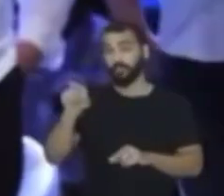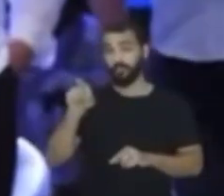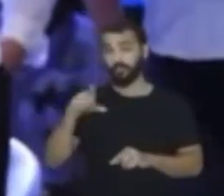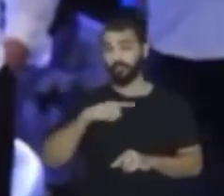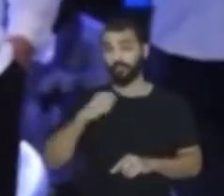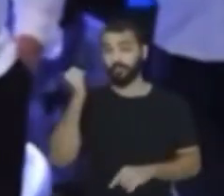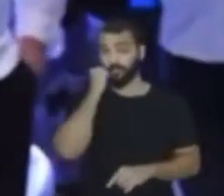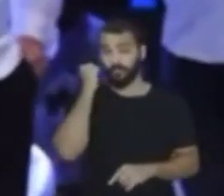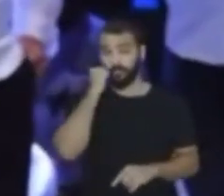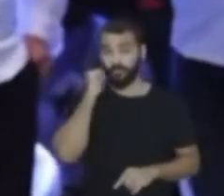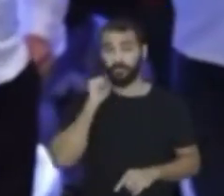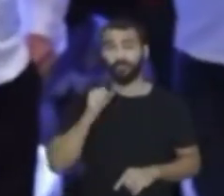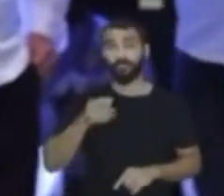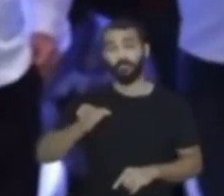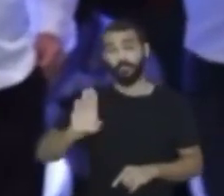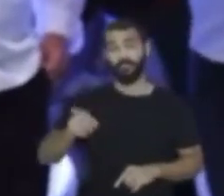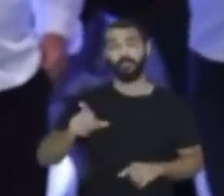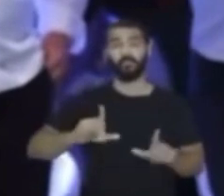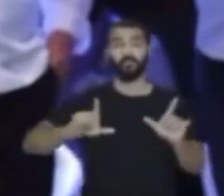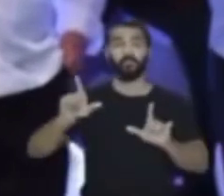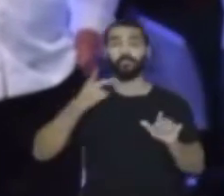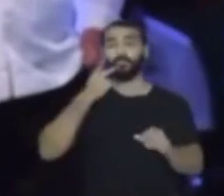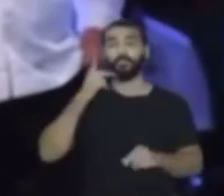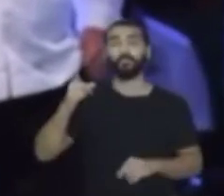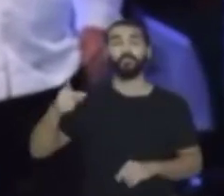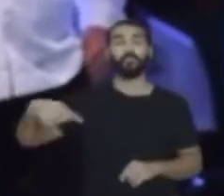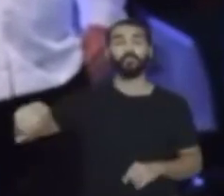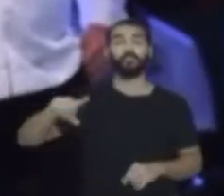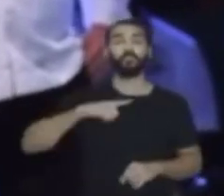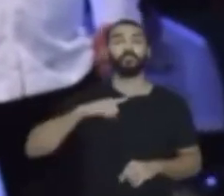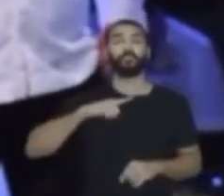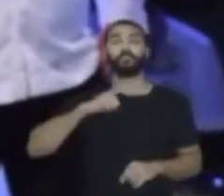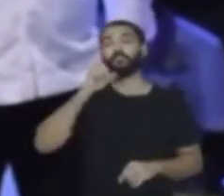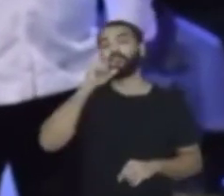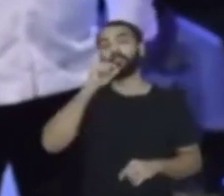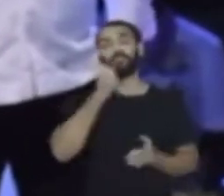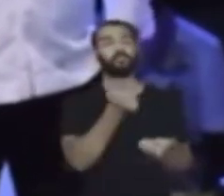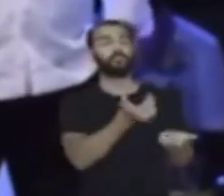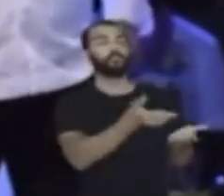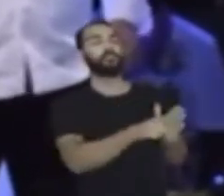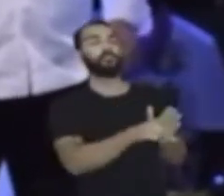dizer que foram eles que levaram água para as mulheres nordestinas, do sertão